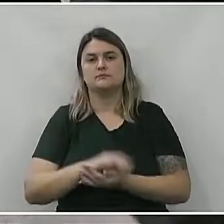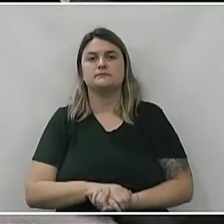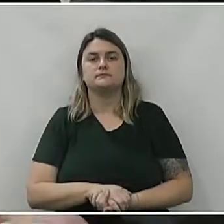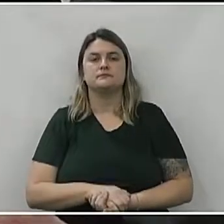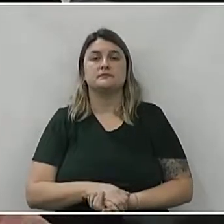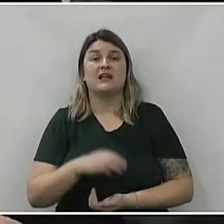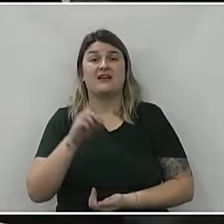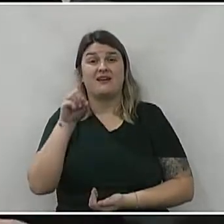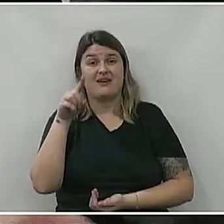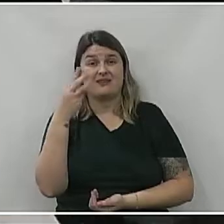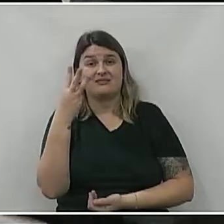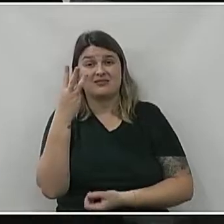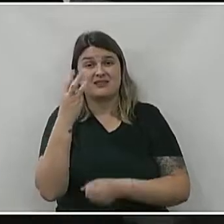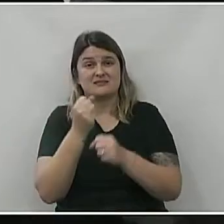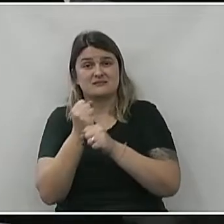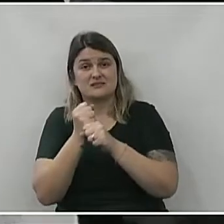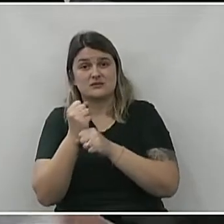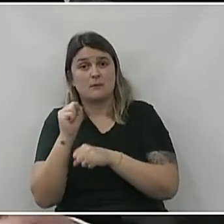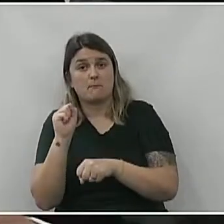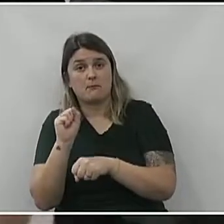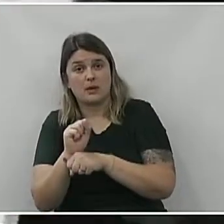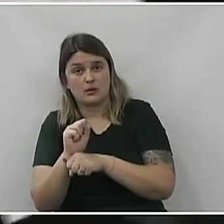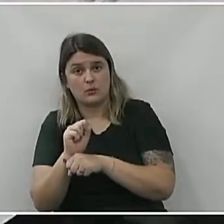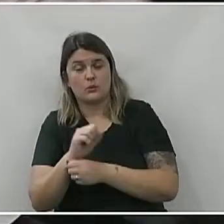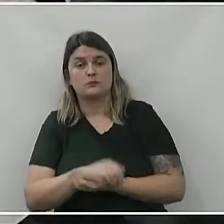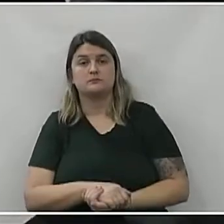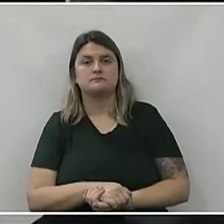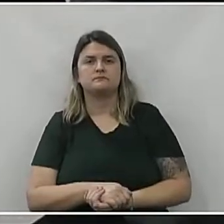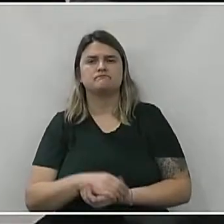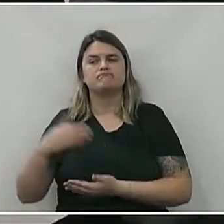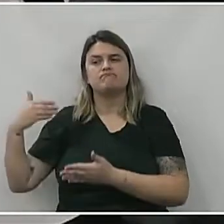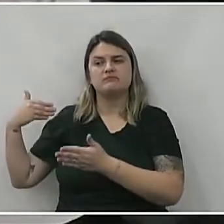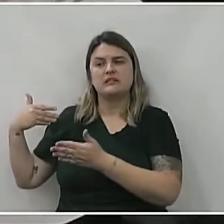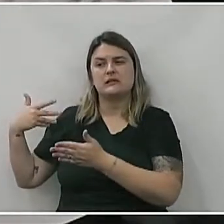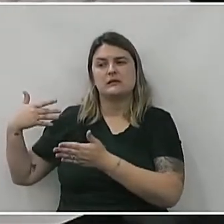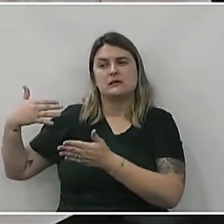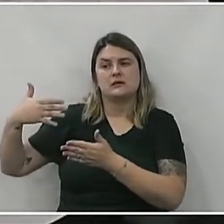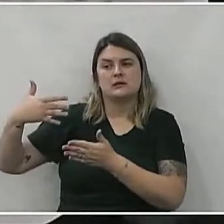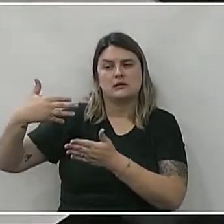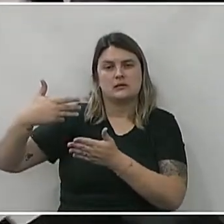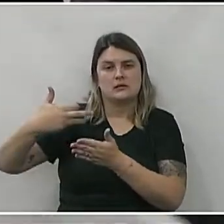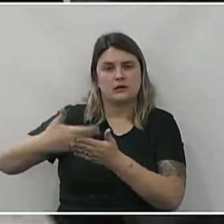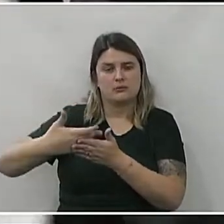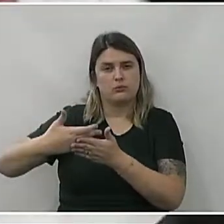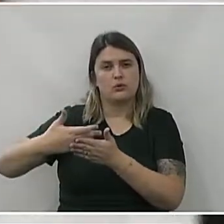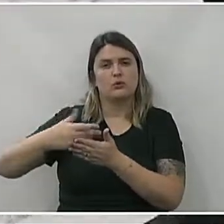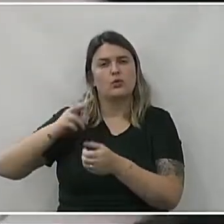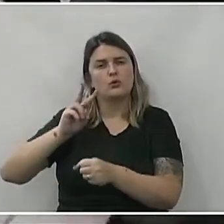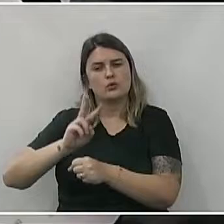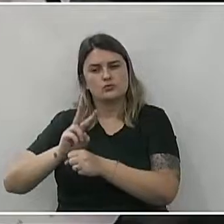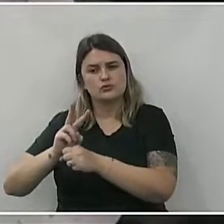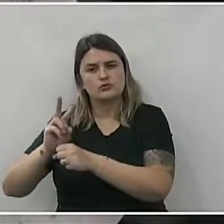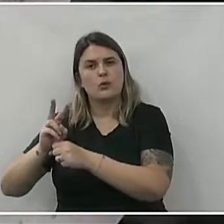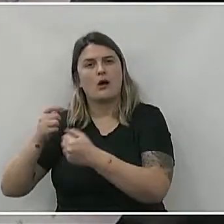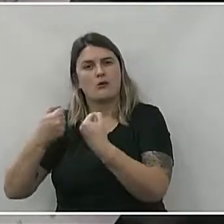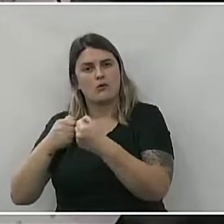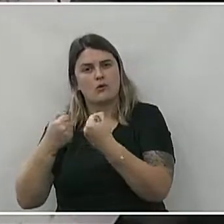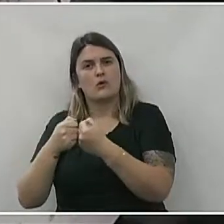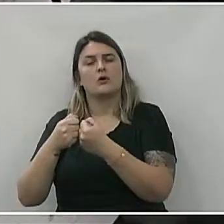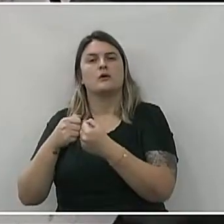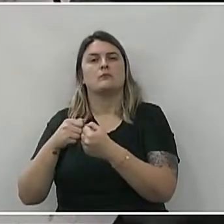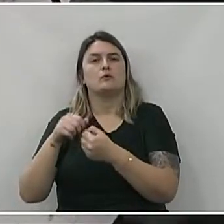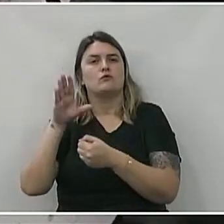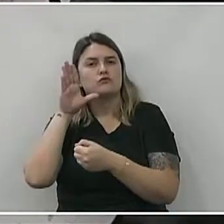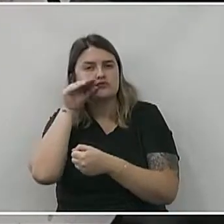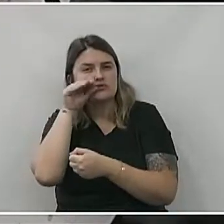Então, são 3 anos aí que estava parado. Durante esse período, os insumos necessários para manter a operação dos transportes coletivos, como mão de